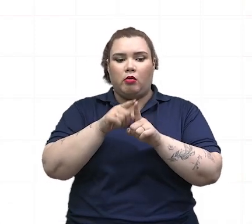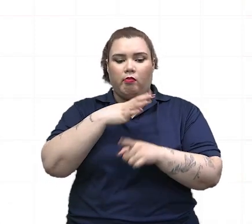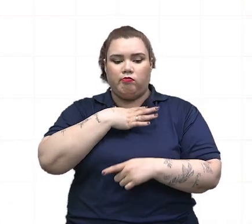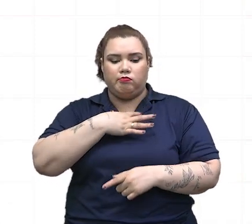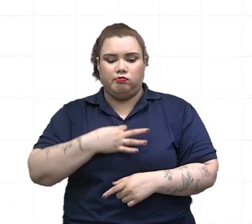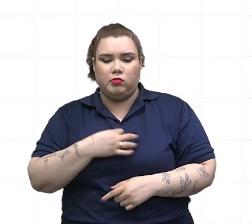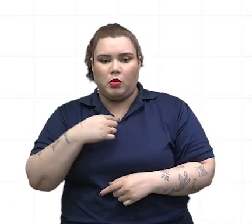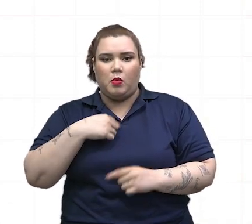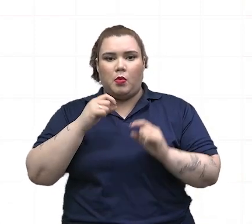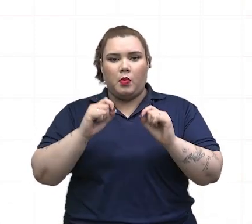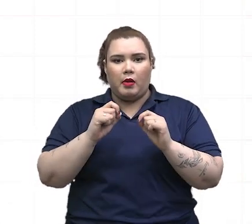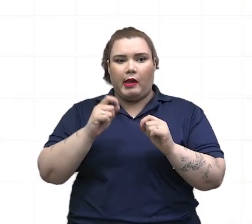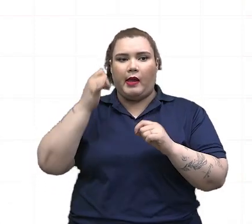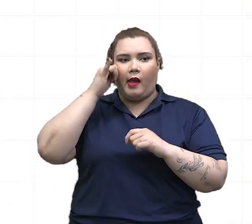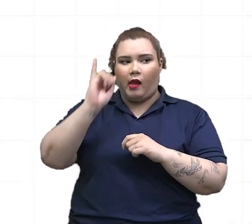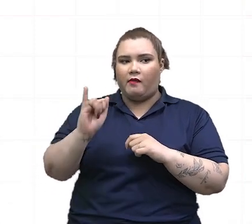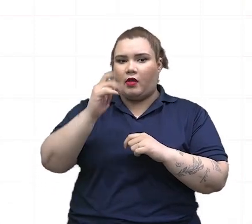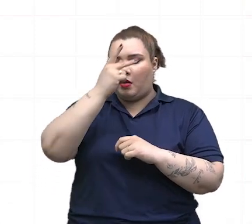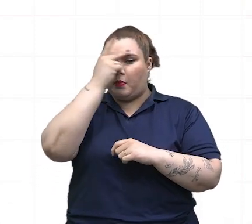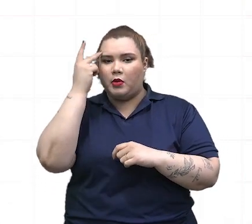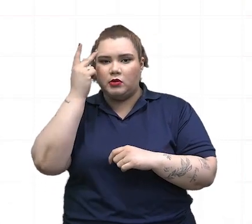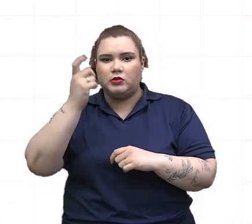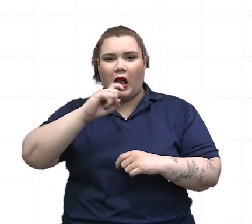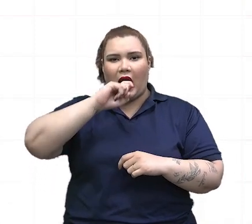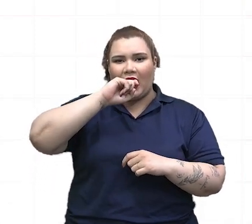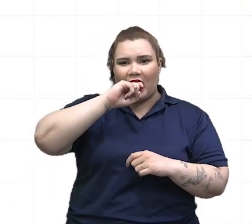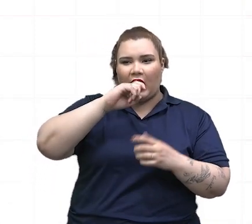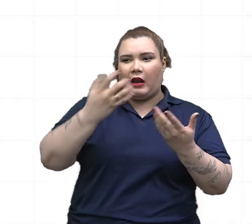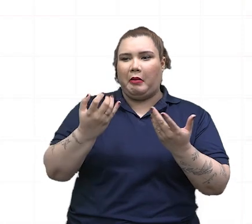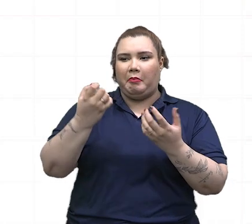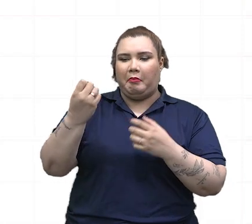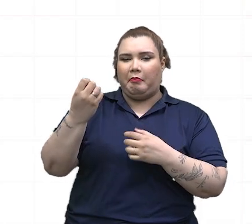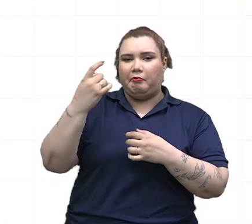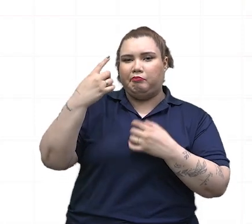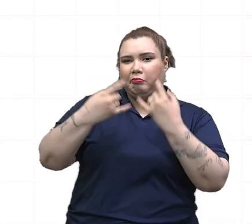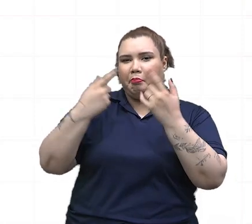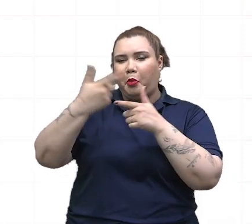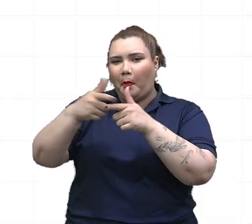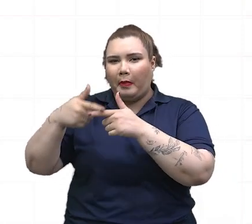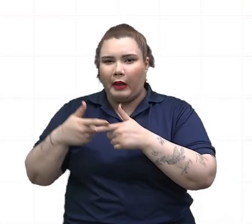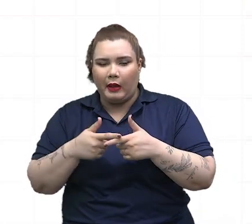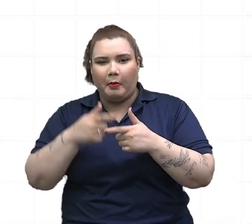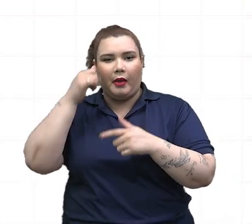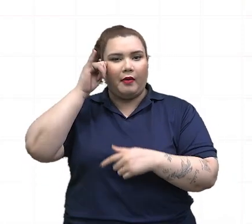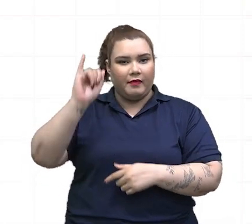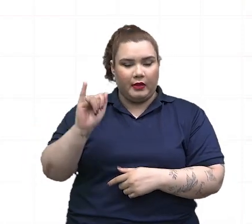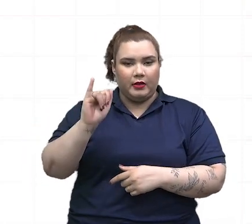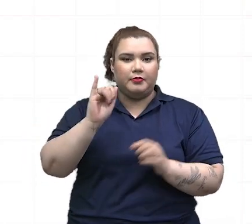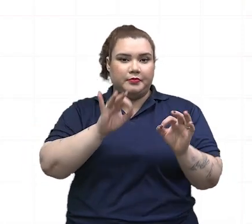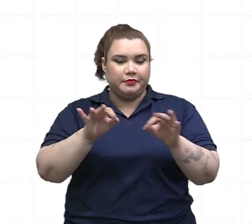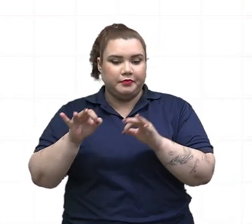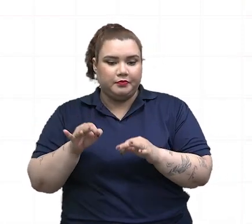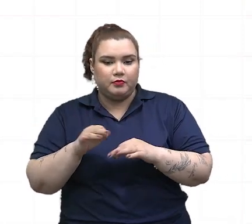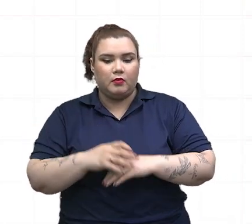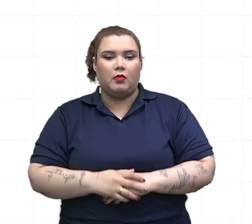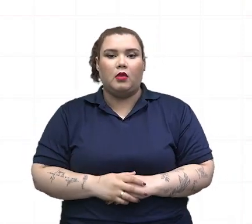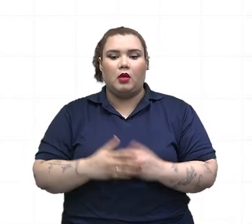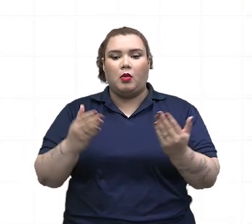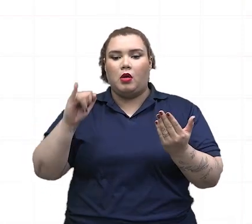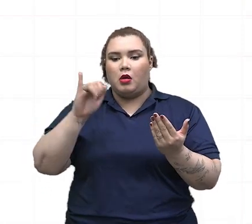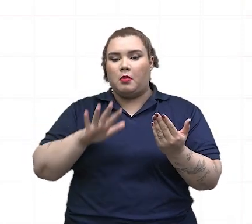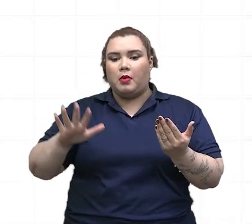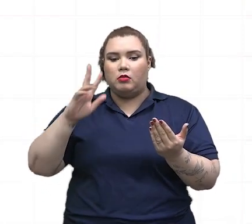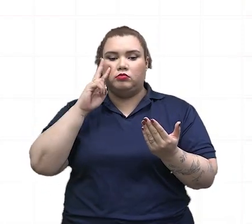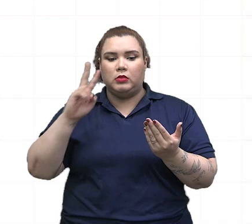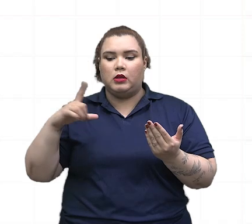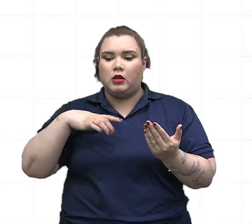mal olhado no pescoço. O jovem escravo à esquerda carrega água e toalha, e o da direita